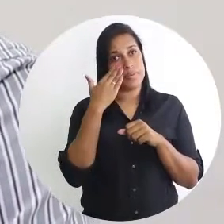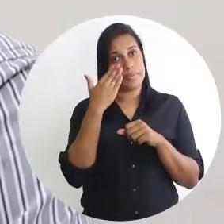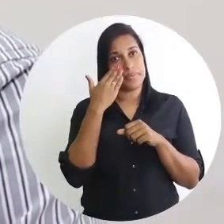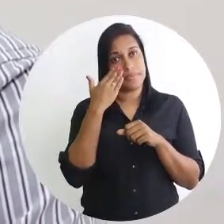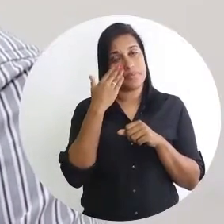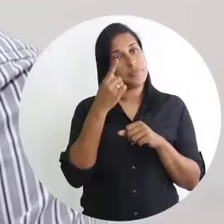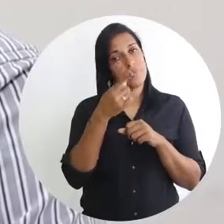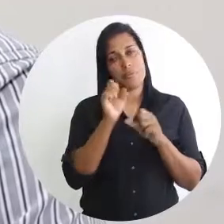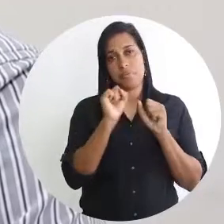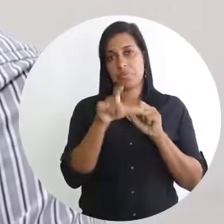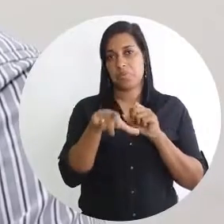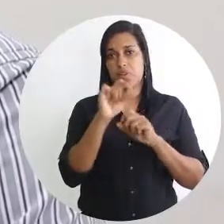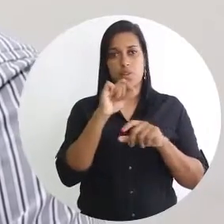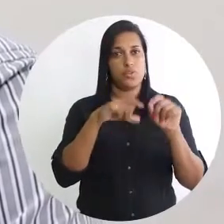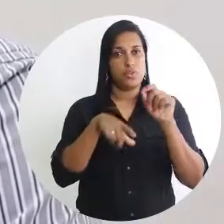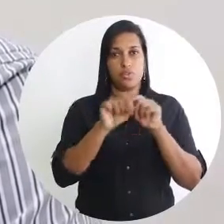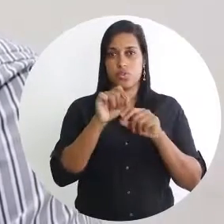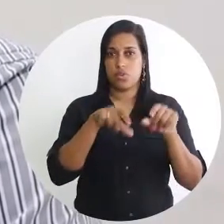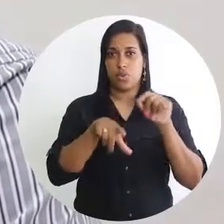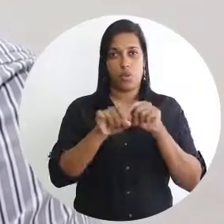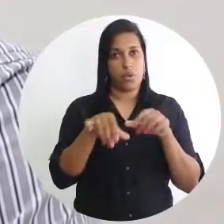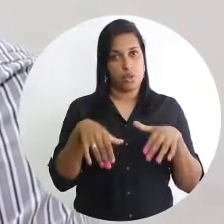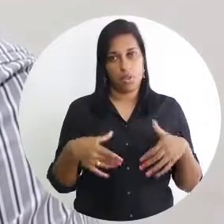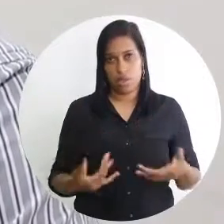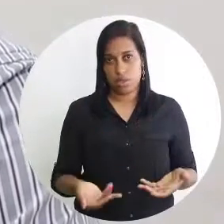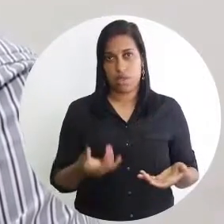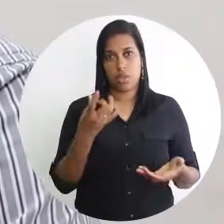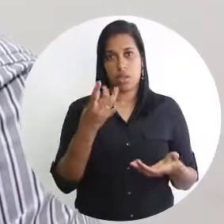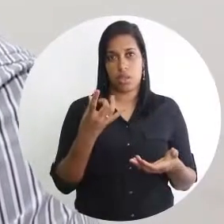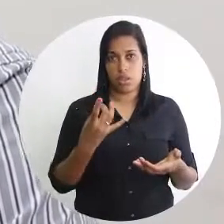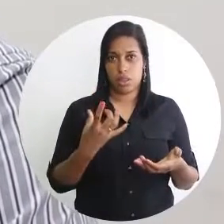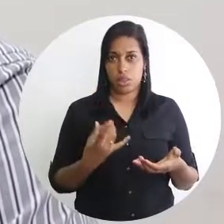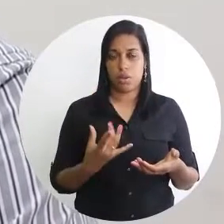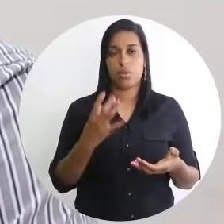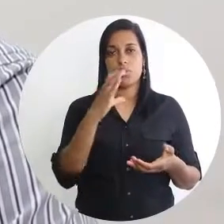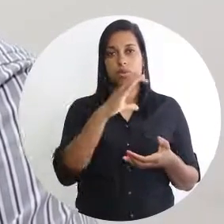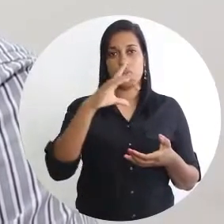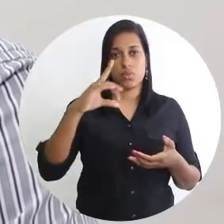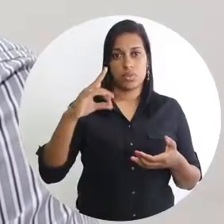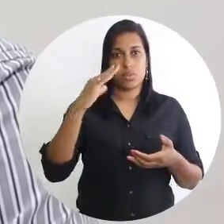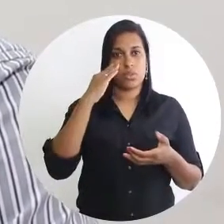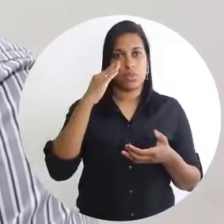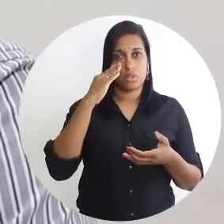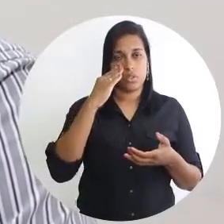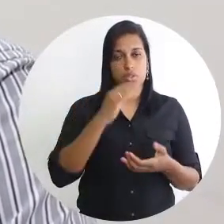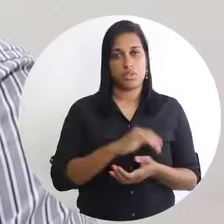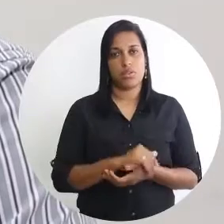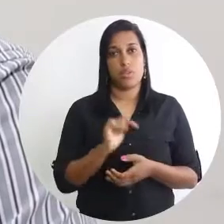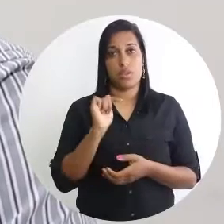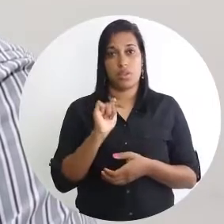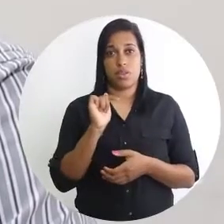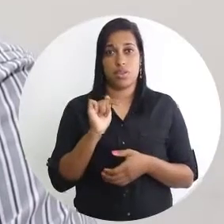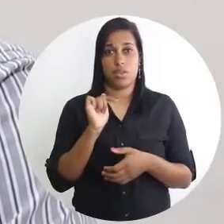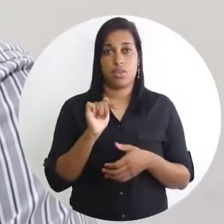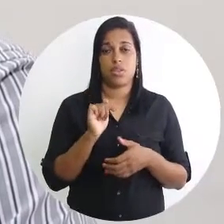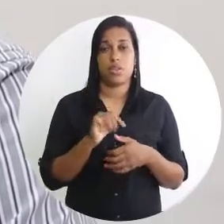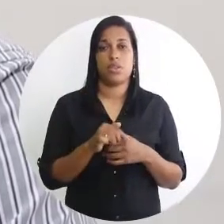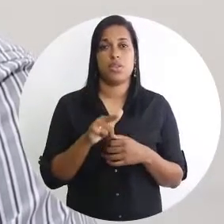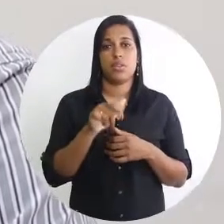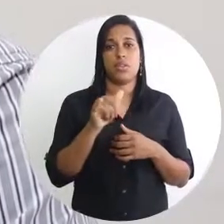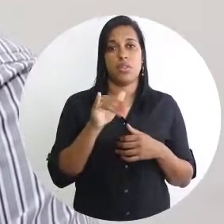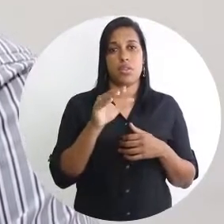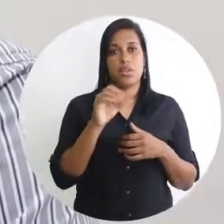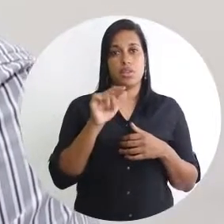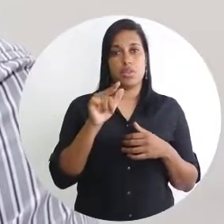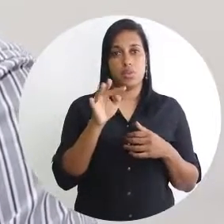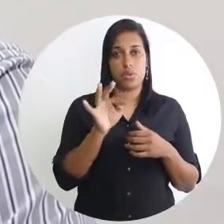Então você define a posição do componente através das suas coordenadas. Esse absolute layout